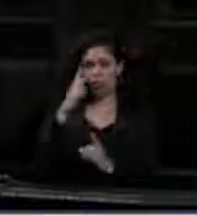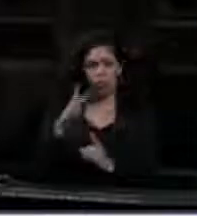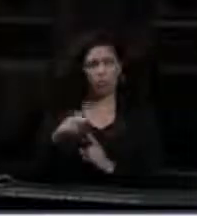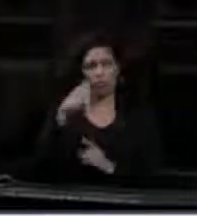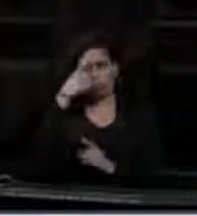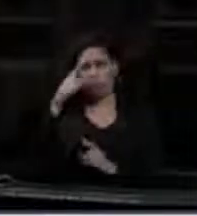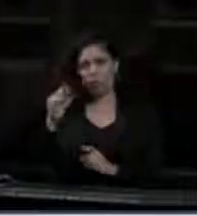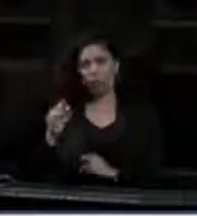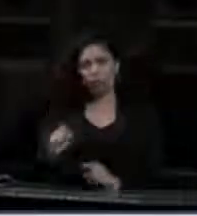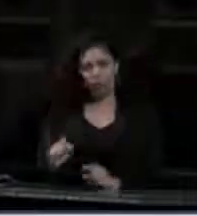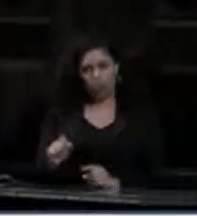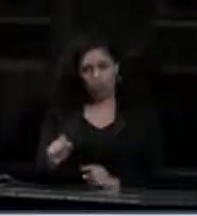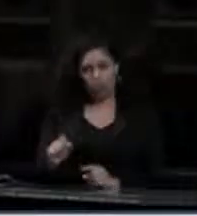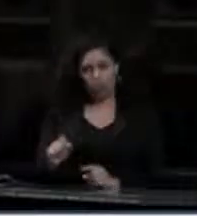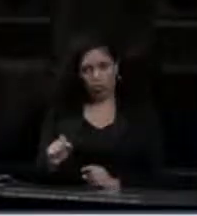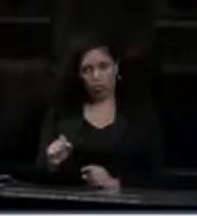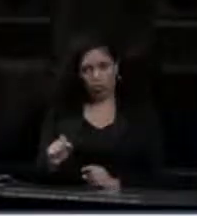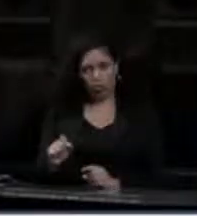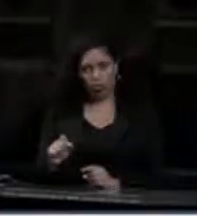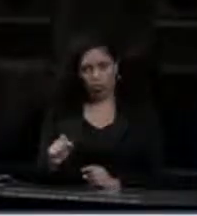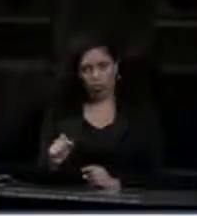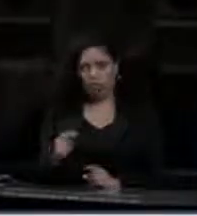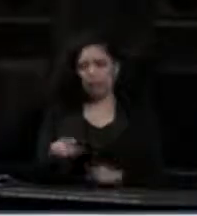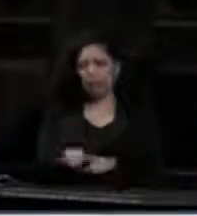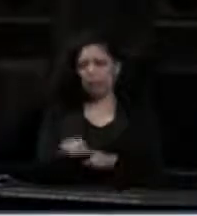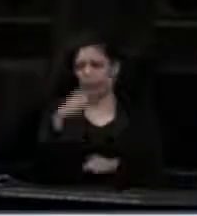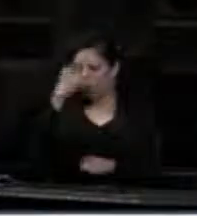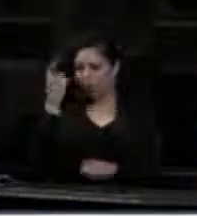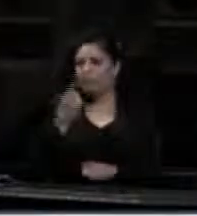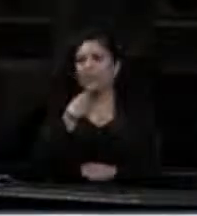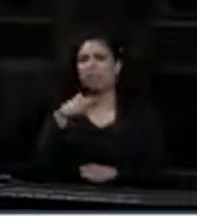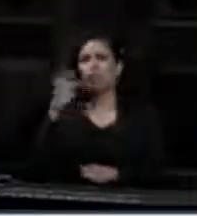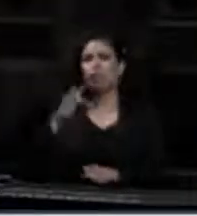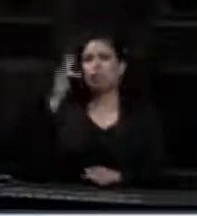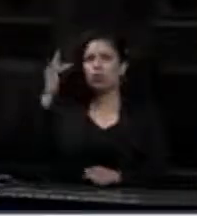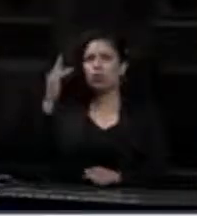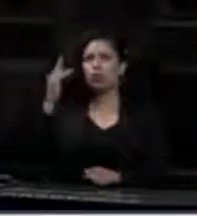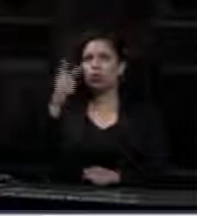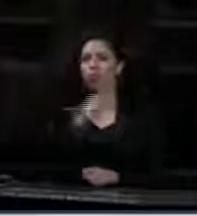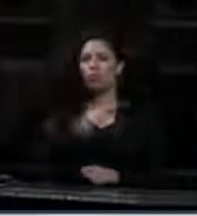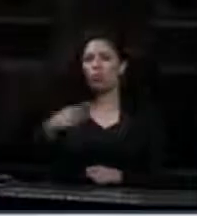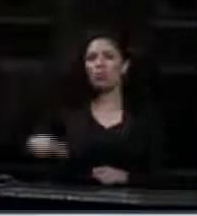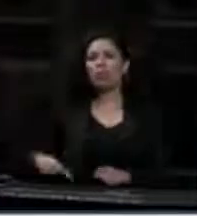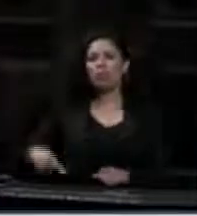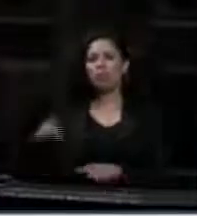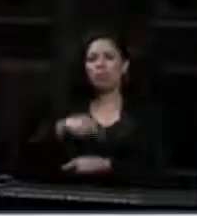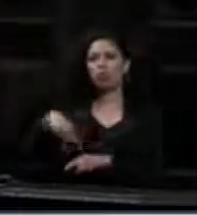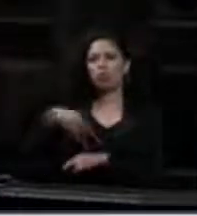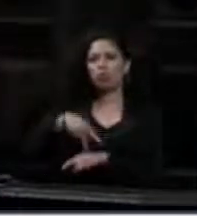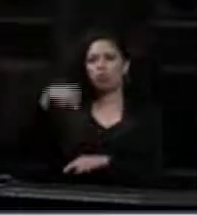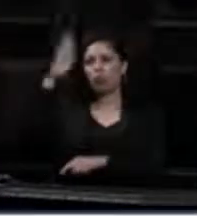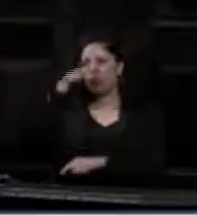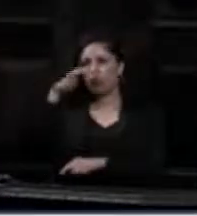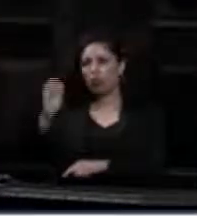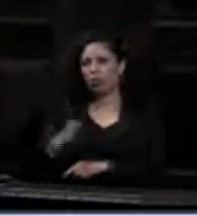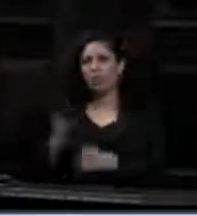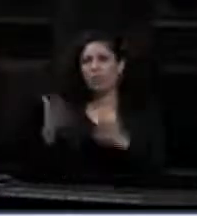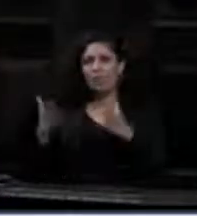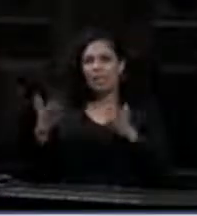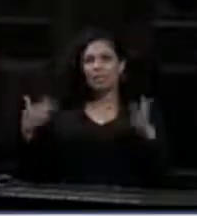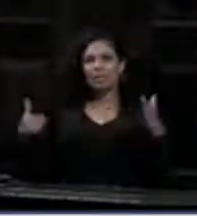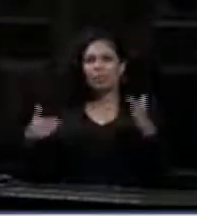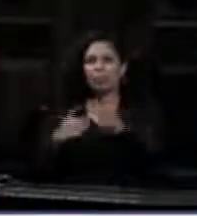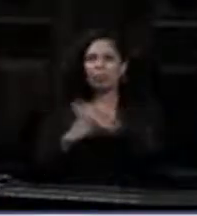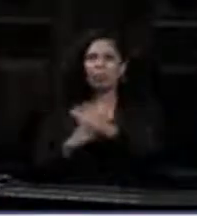que aí até o seu último limite que é o dia da votação e o resultado